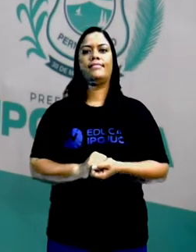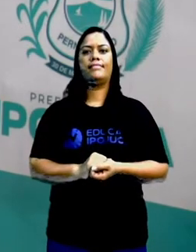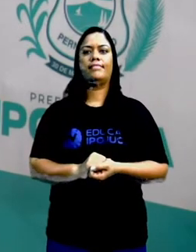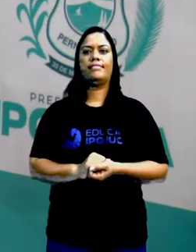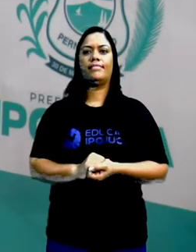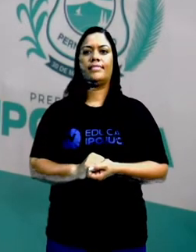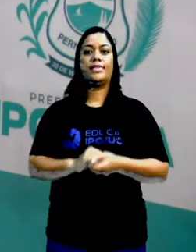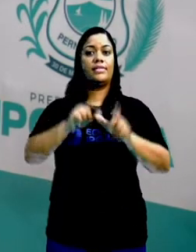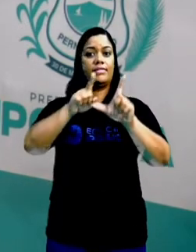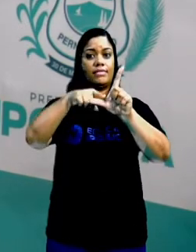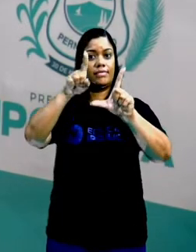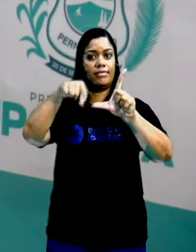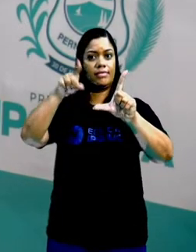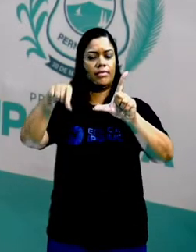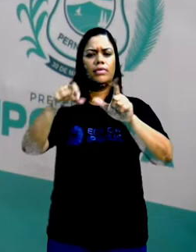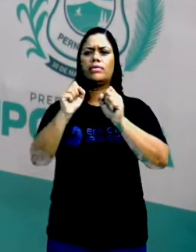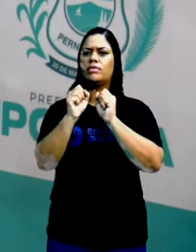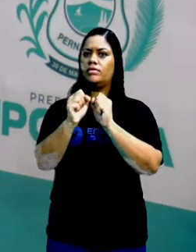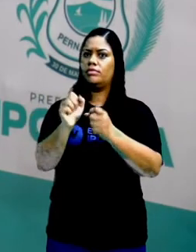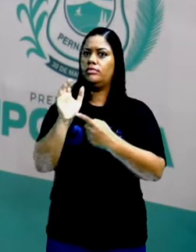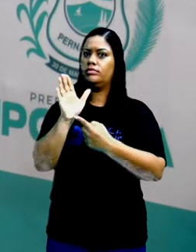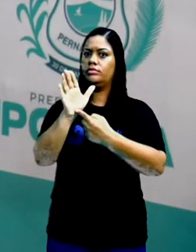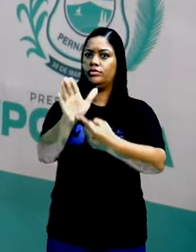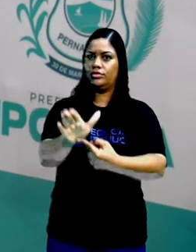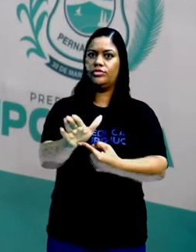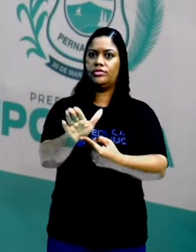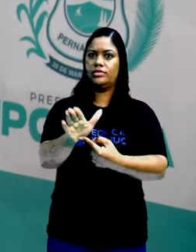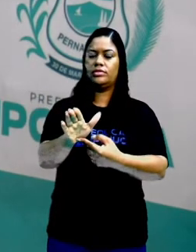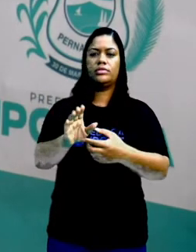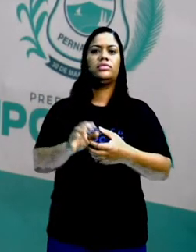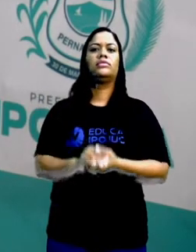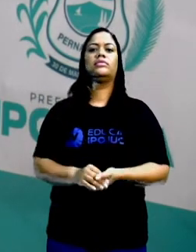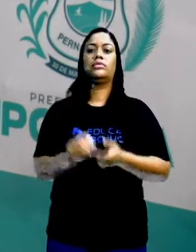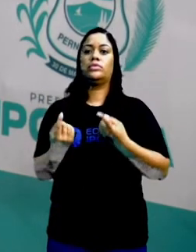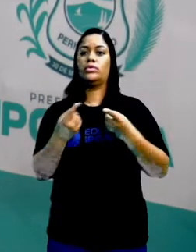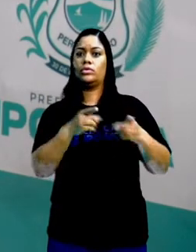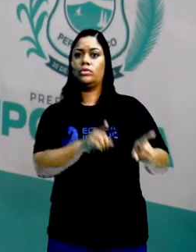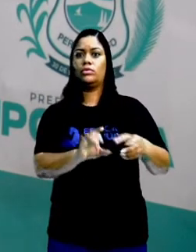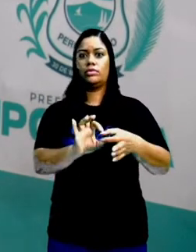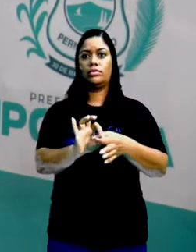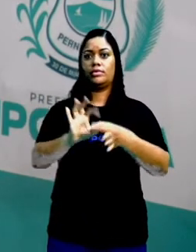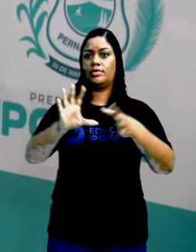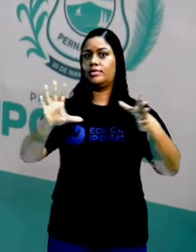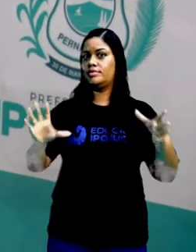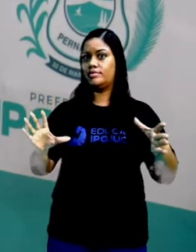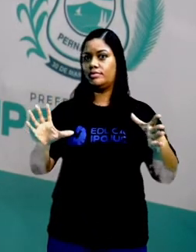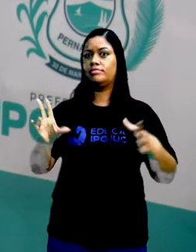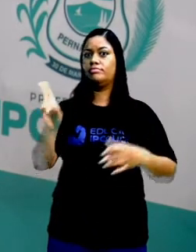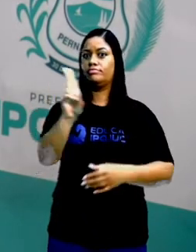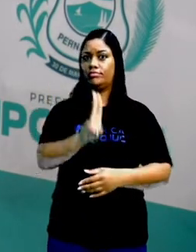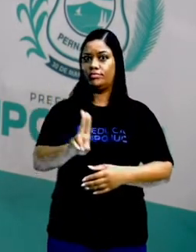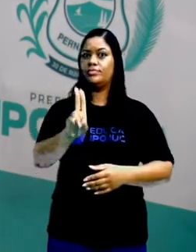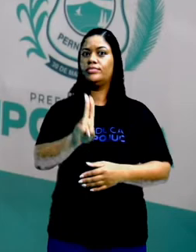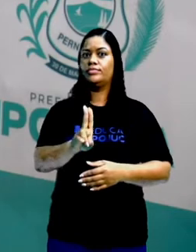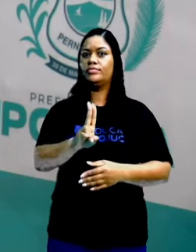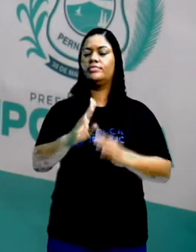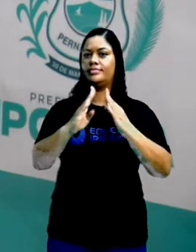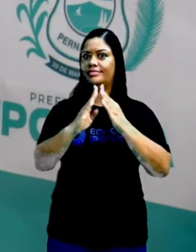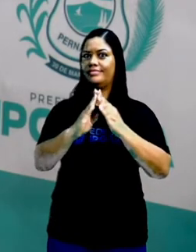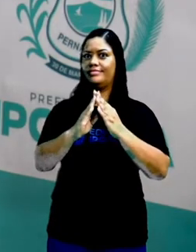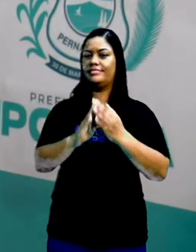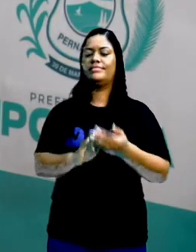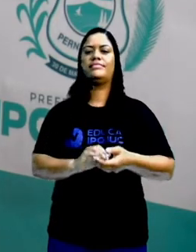estatístico que eu posso me posicionar contra a liberação da venda de armas por exemplo Ok